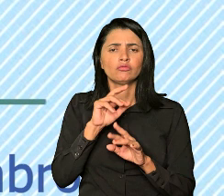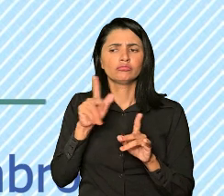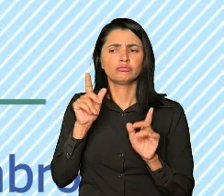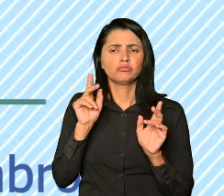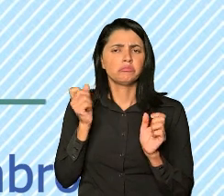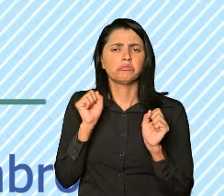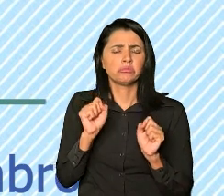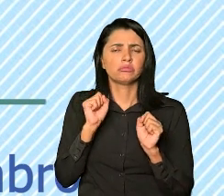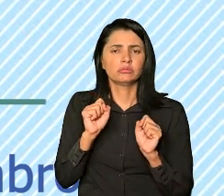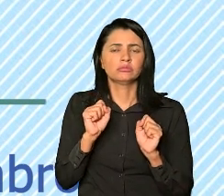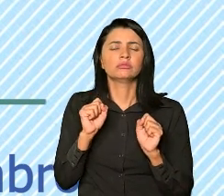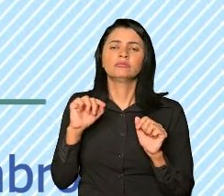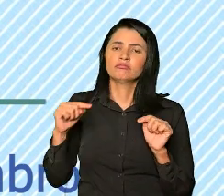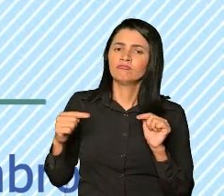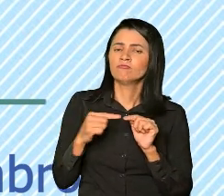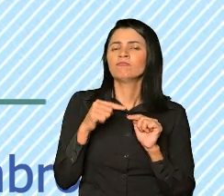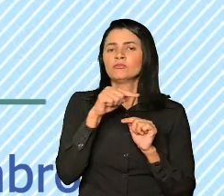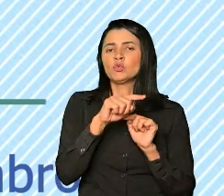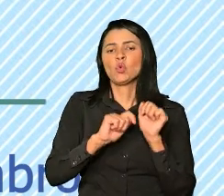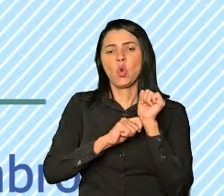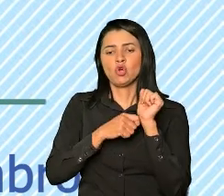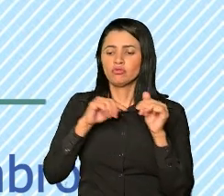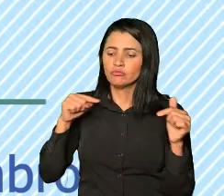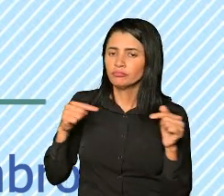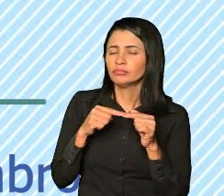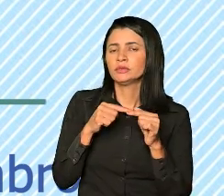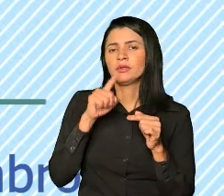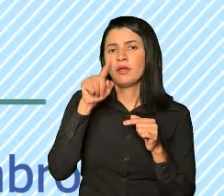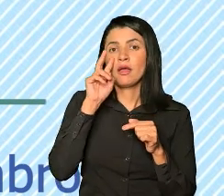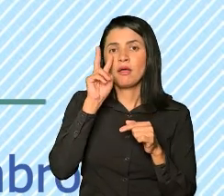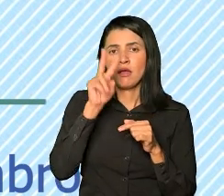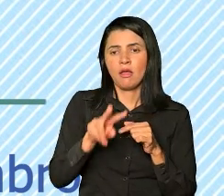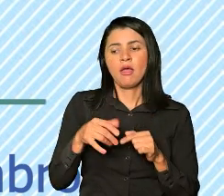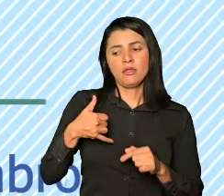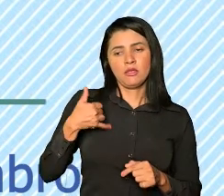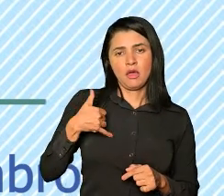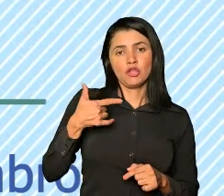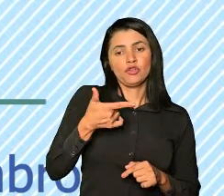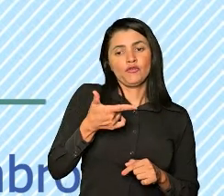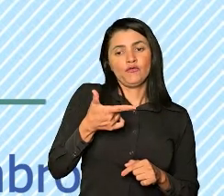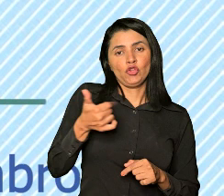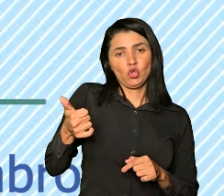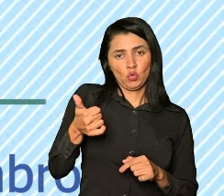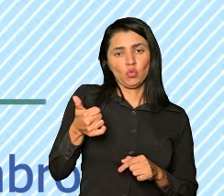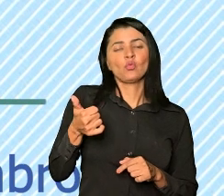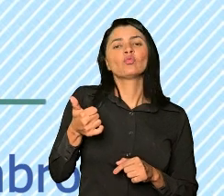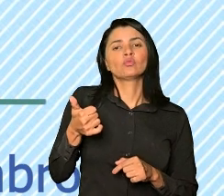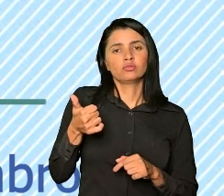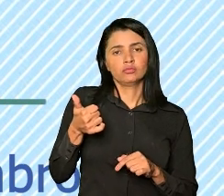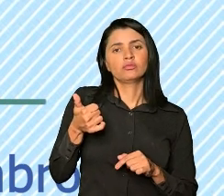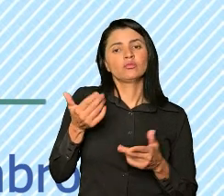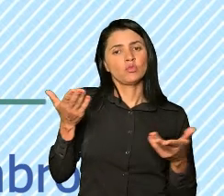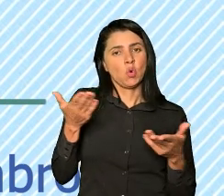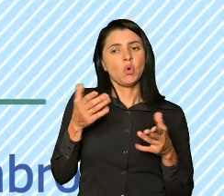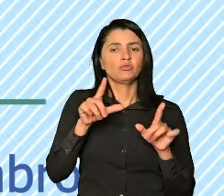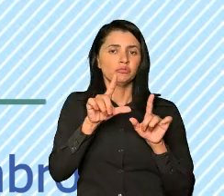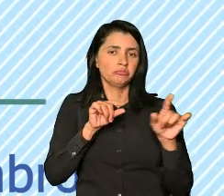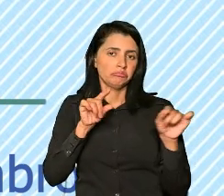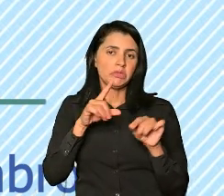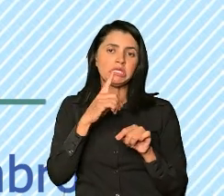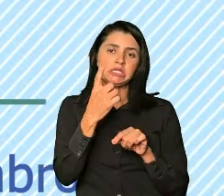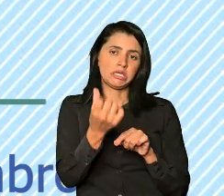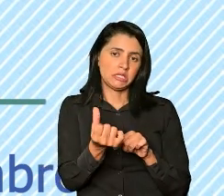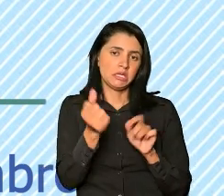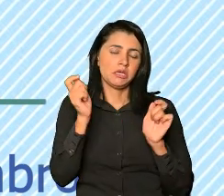código, certo? É importante observar a idade, né? Apenas com 21 anos, hoje o voto ele é facultativo aos